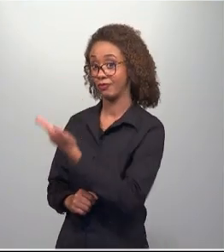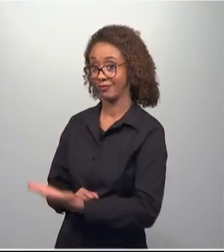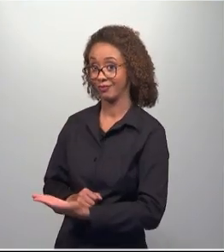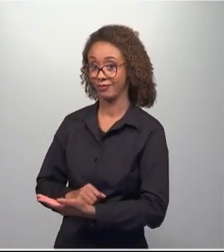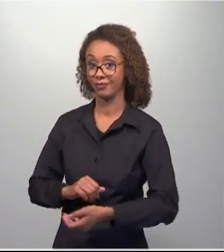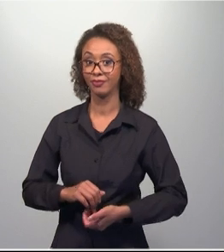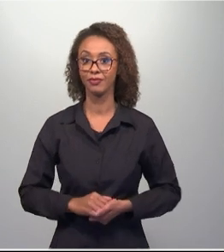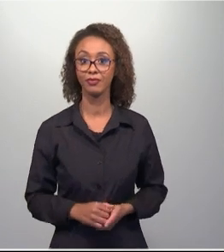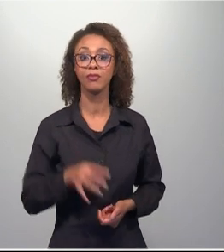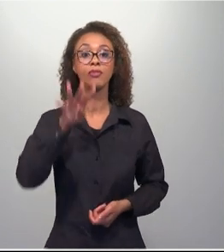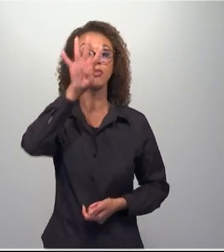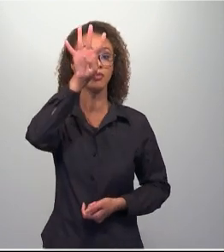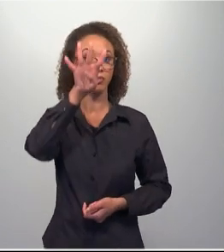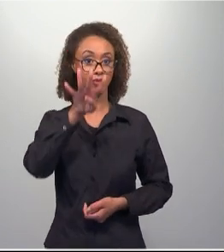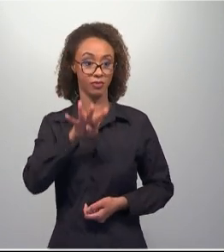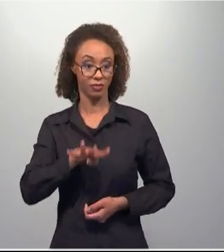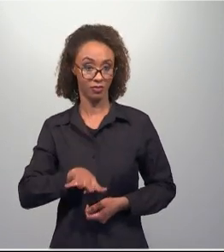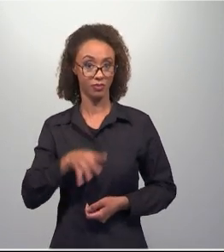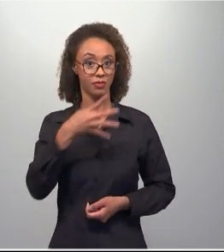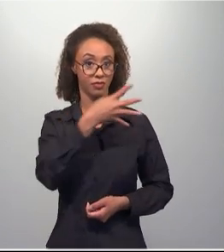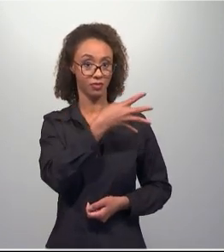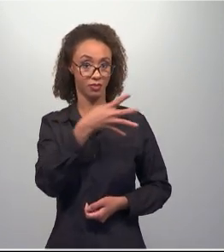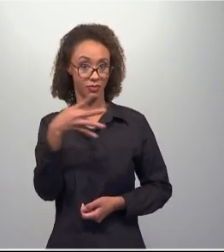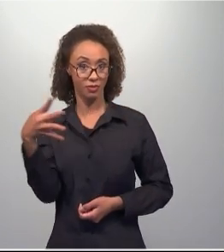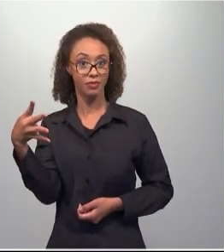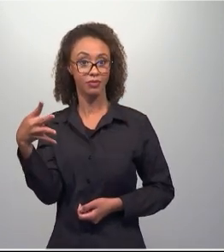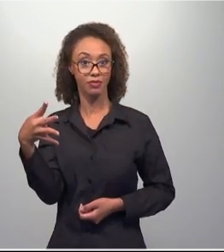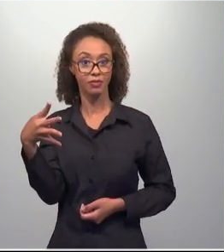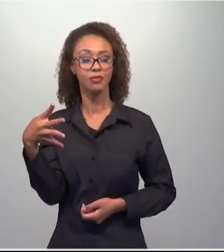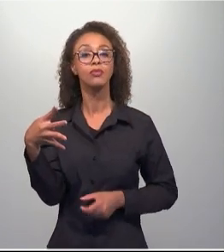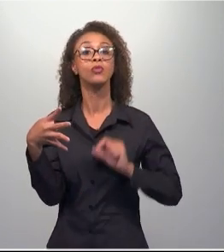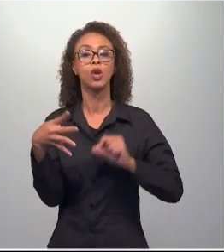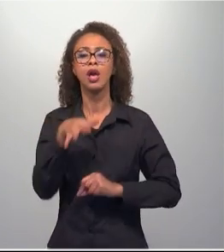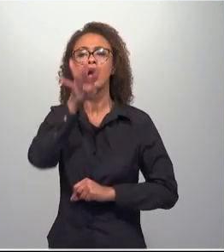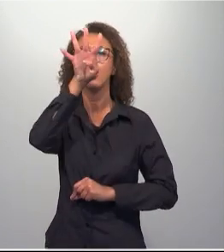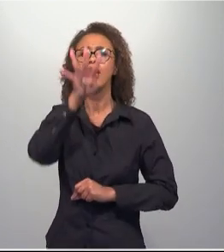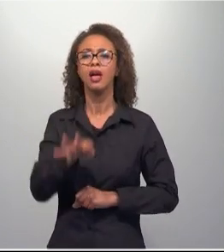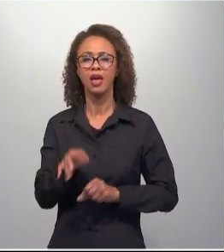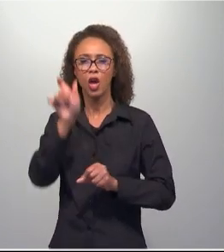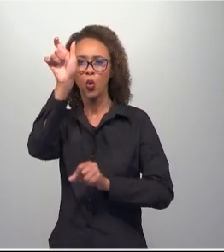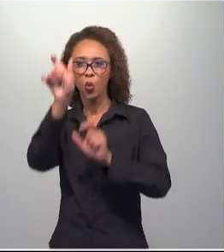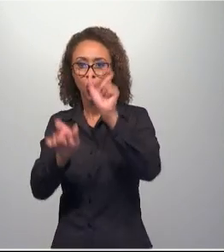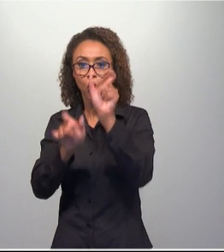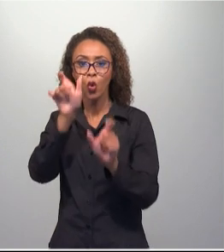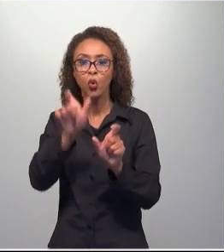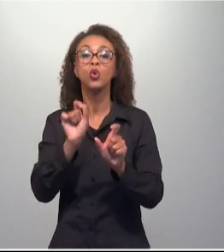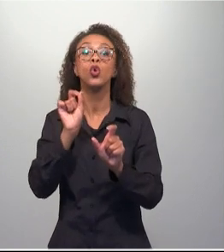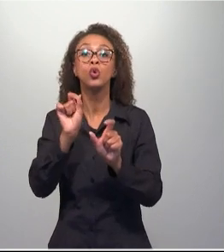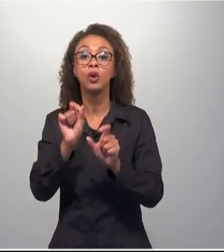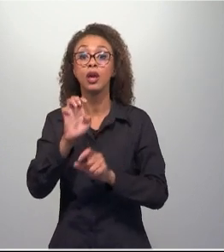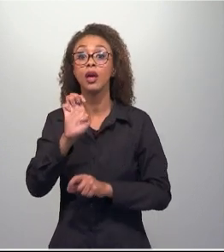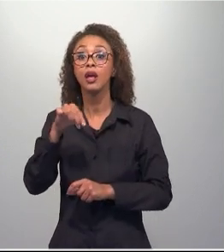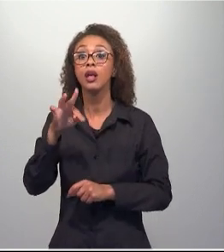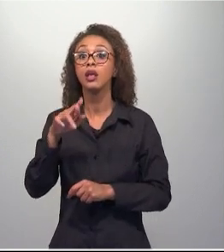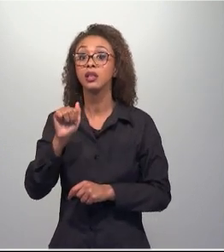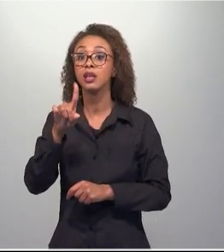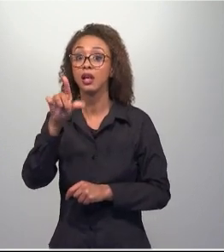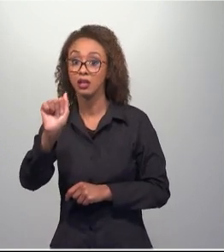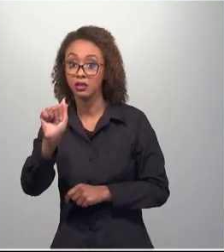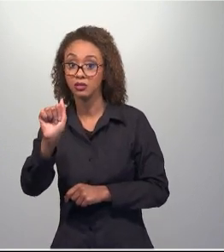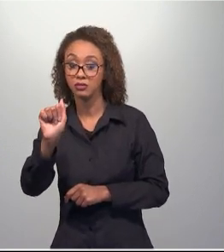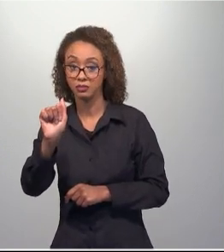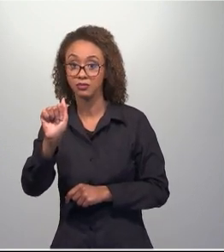com as variáveis de entrada e uma coluna com a variável de